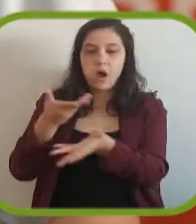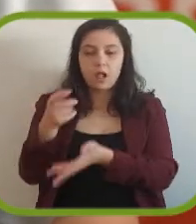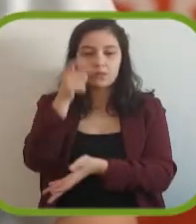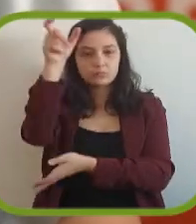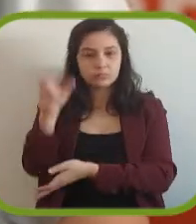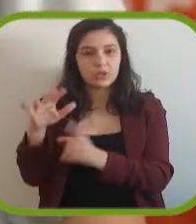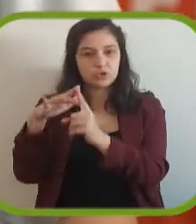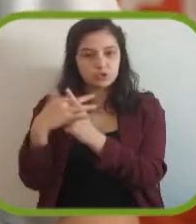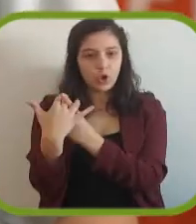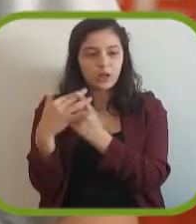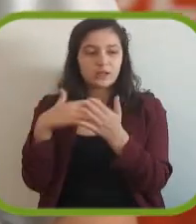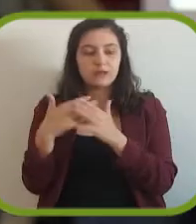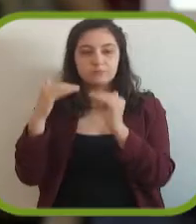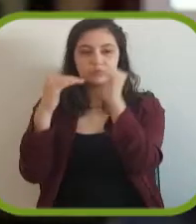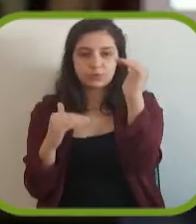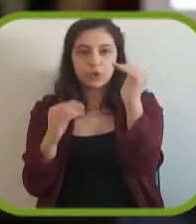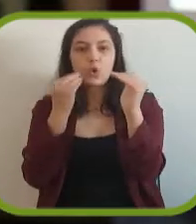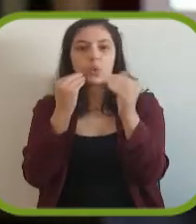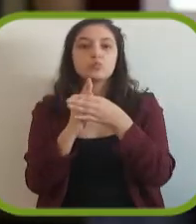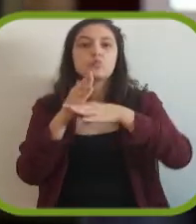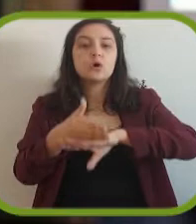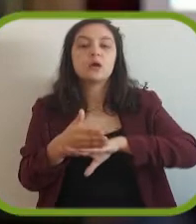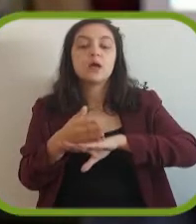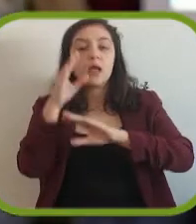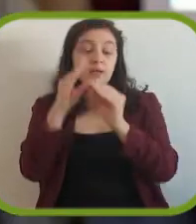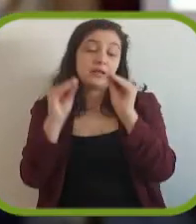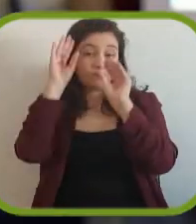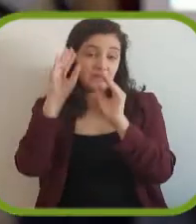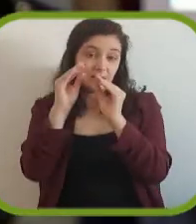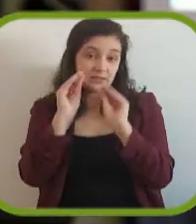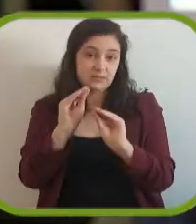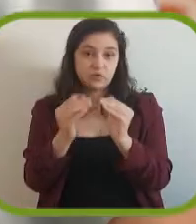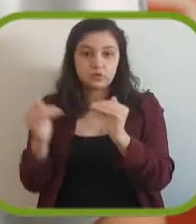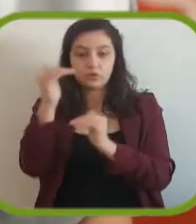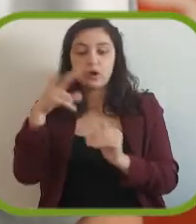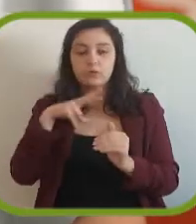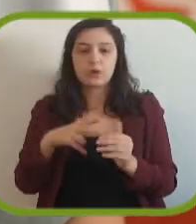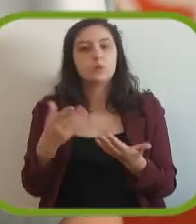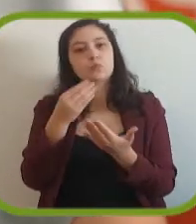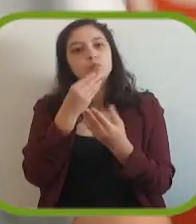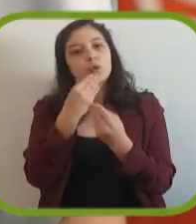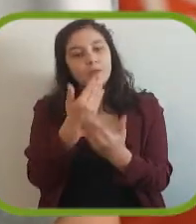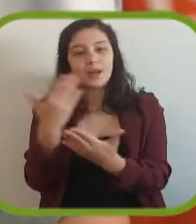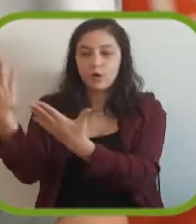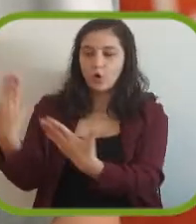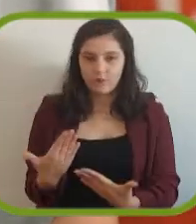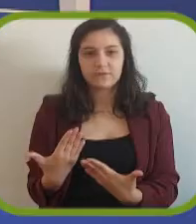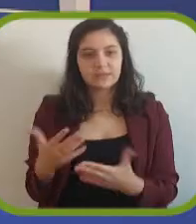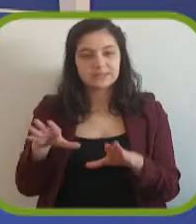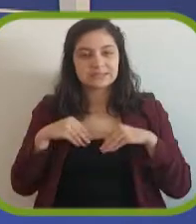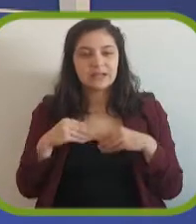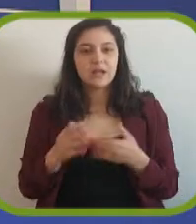Renato Miguel do Carmo sobre as desigualdades no acesso ao ensino superior em Portugal. Renato, muito obrigada por ter aceitado o nosso